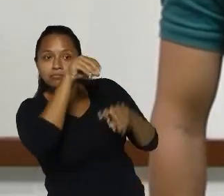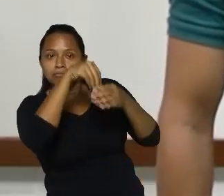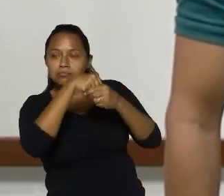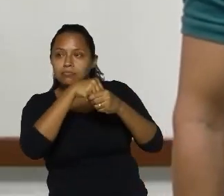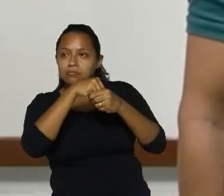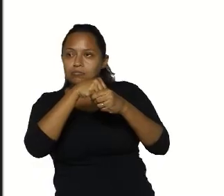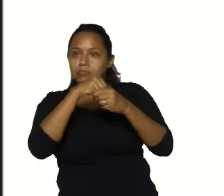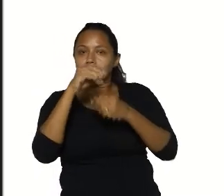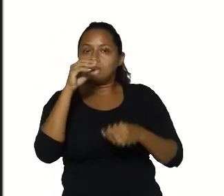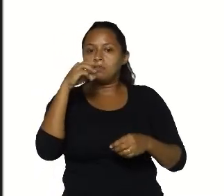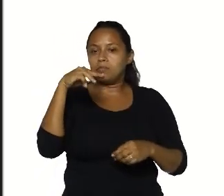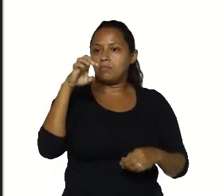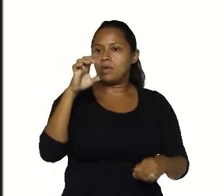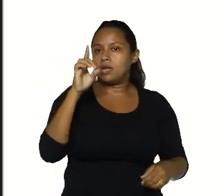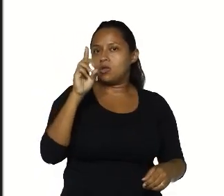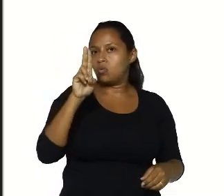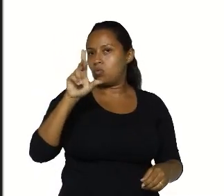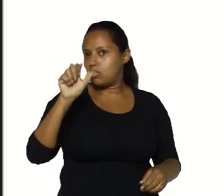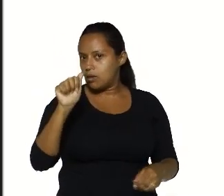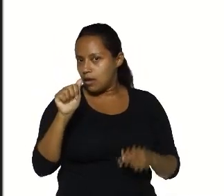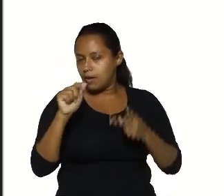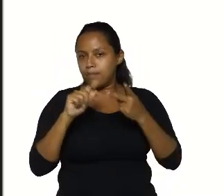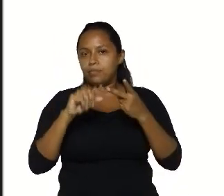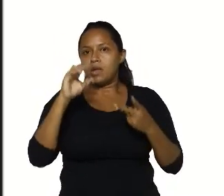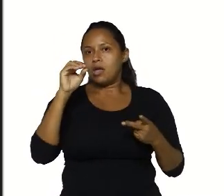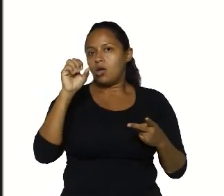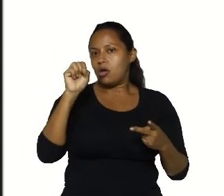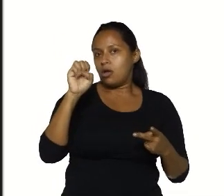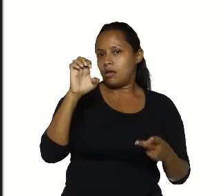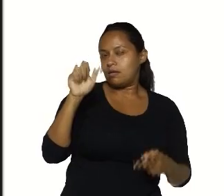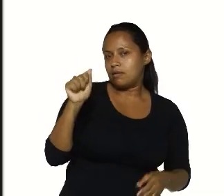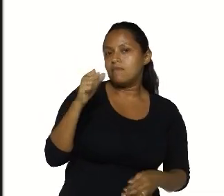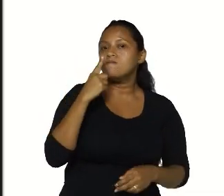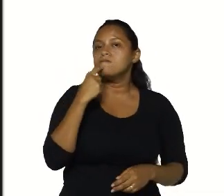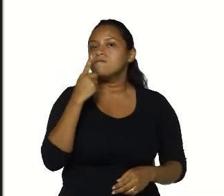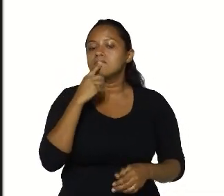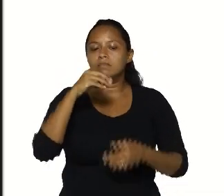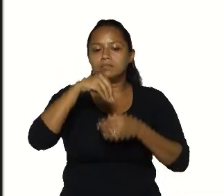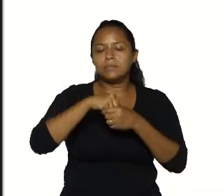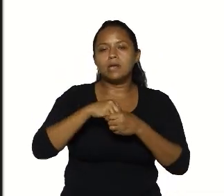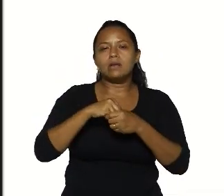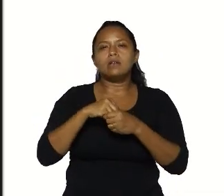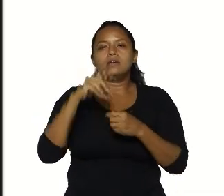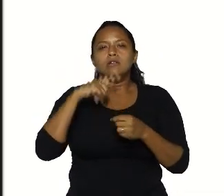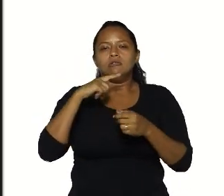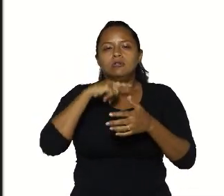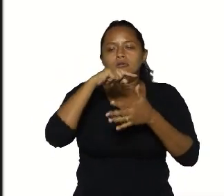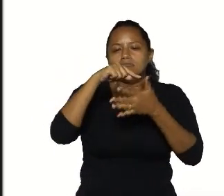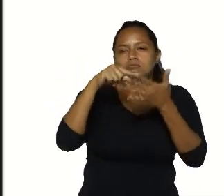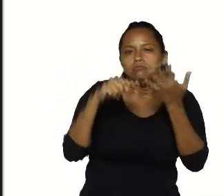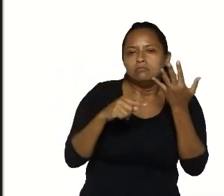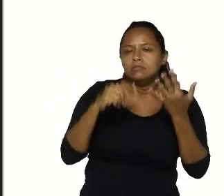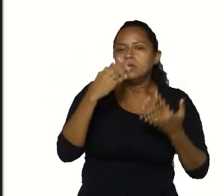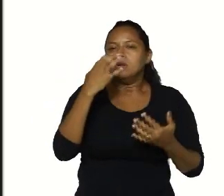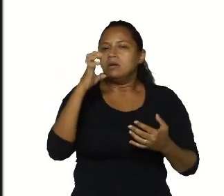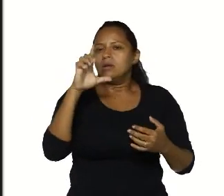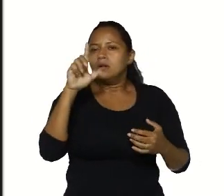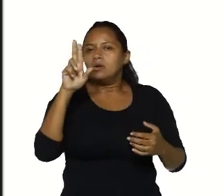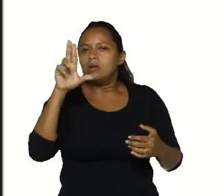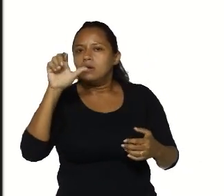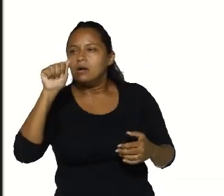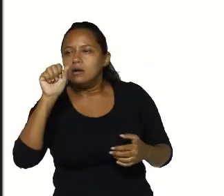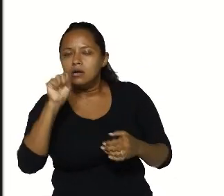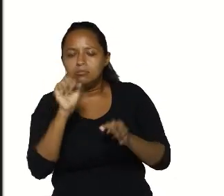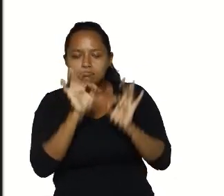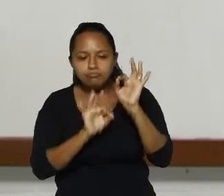medula óssea vermelha. Pois bem, na medula óssea vermelha, as células sanguíneas, elas serão formadas.